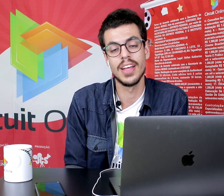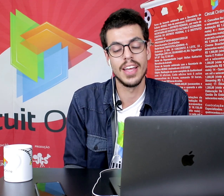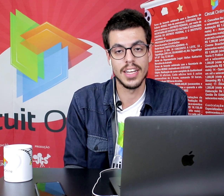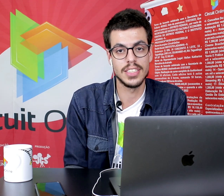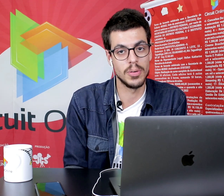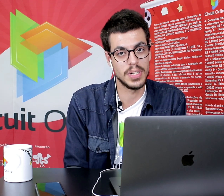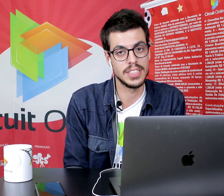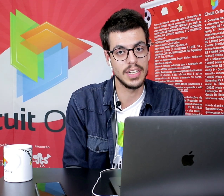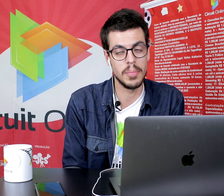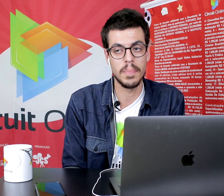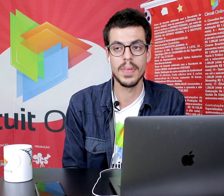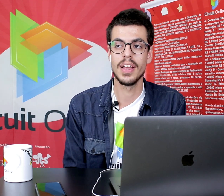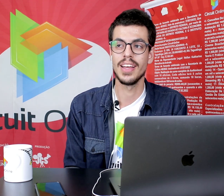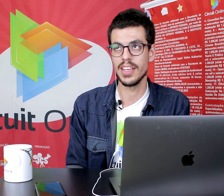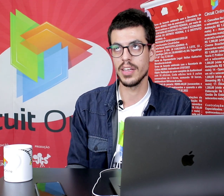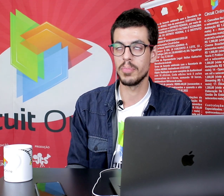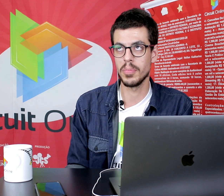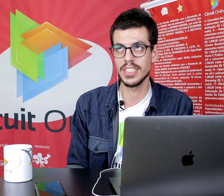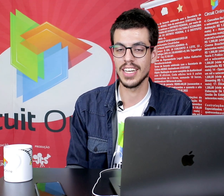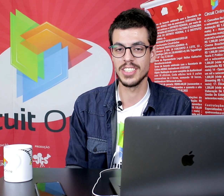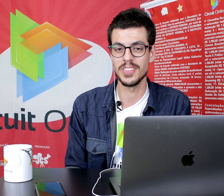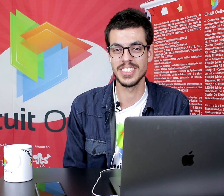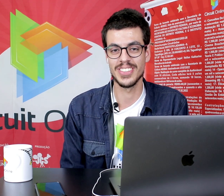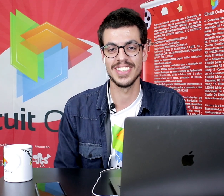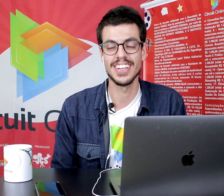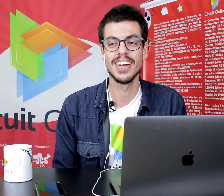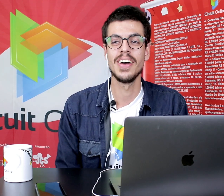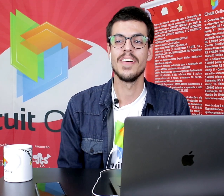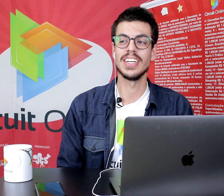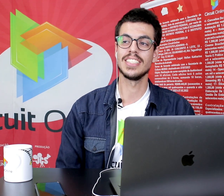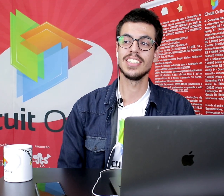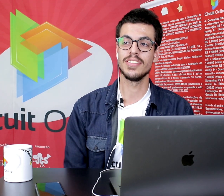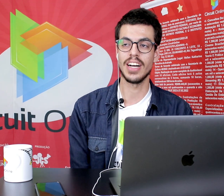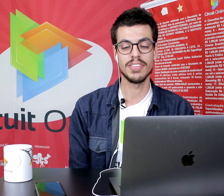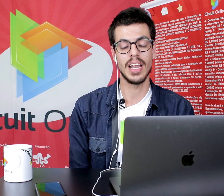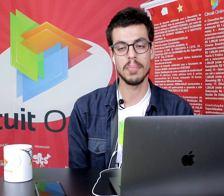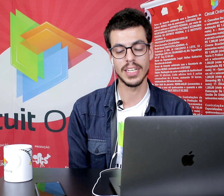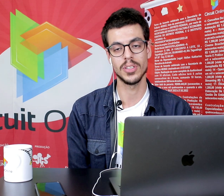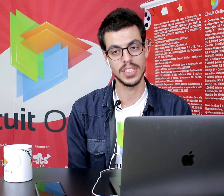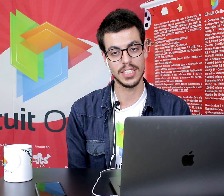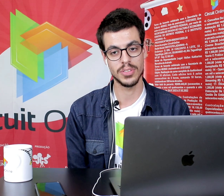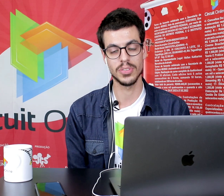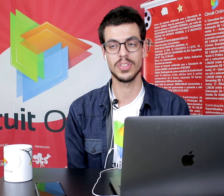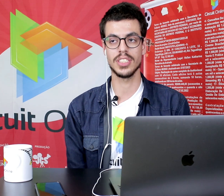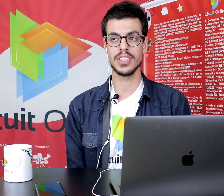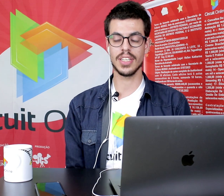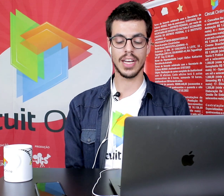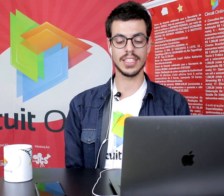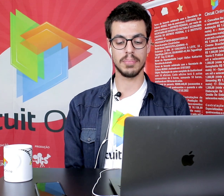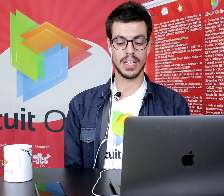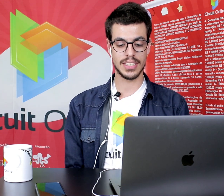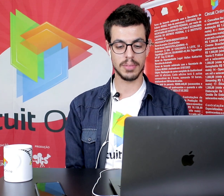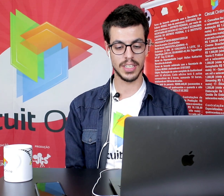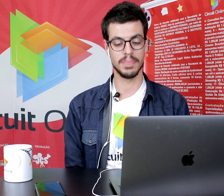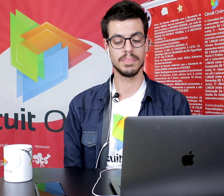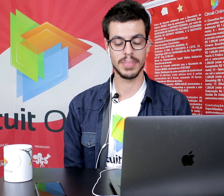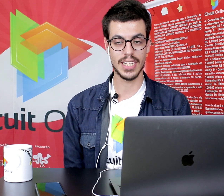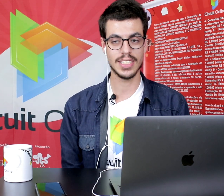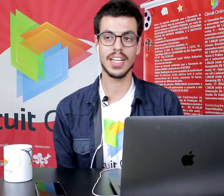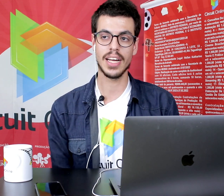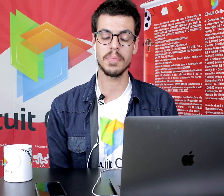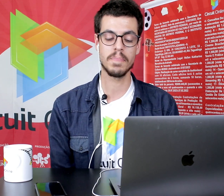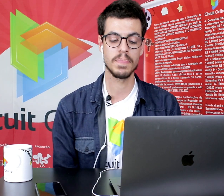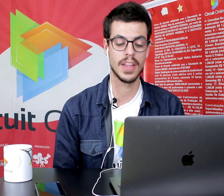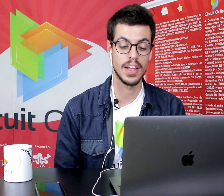com edição para cinema e publicidade de vez em quando. Mas a gente vai falar mais sobre esse assunto durante essa bela semana.